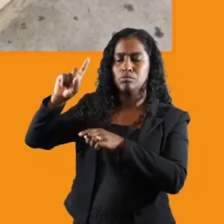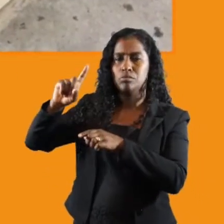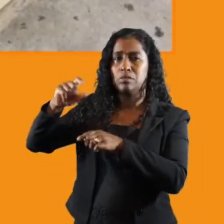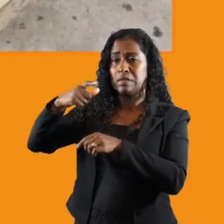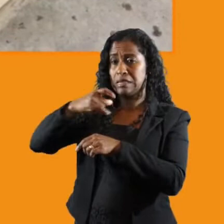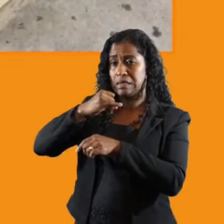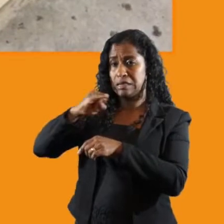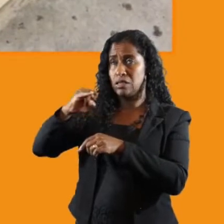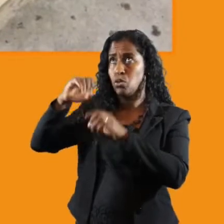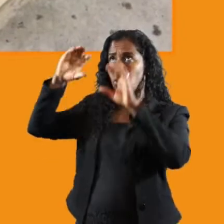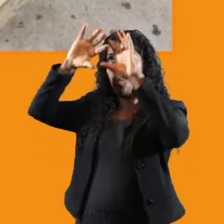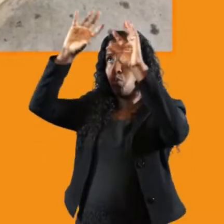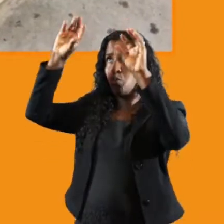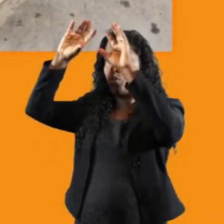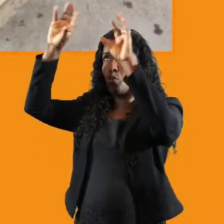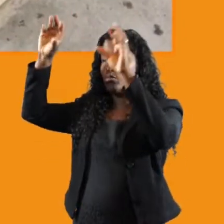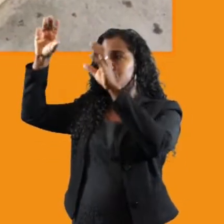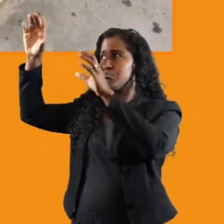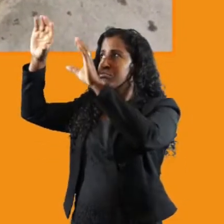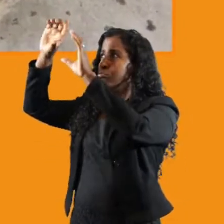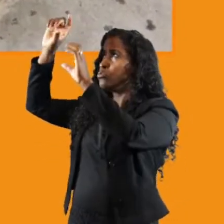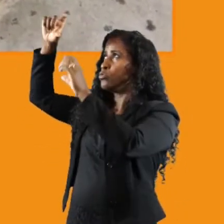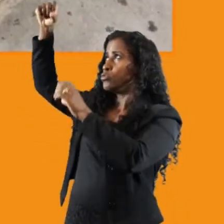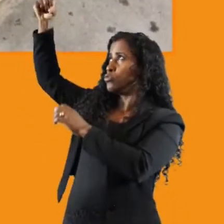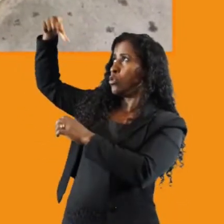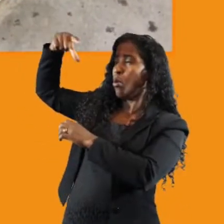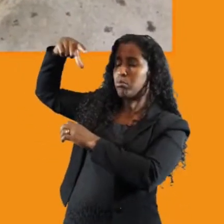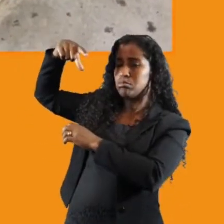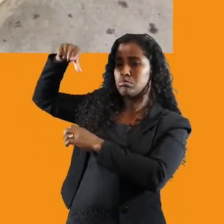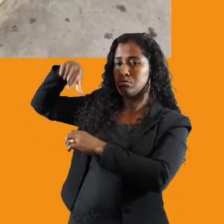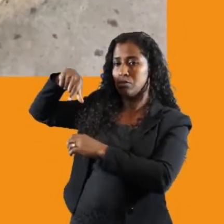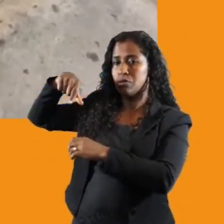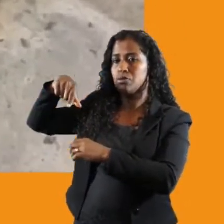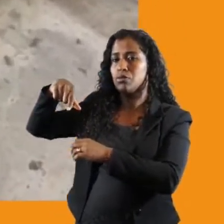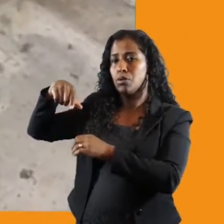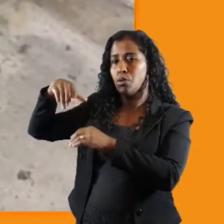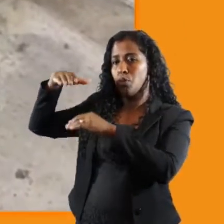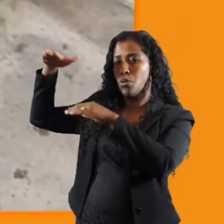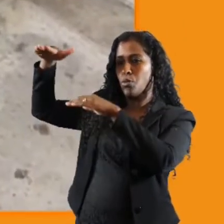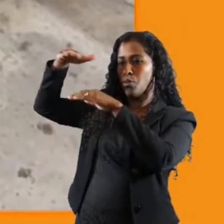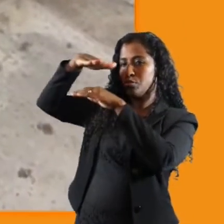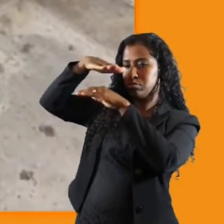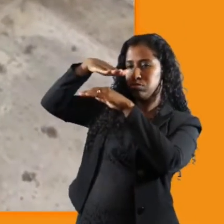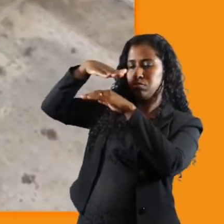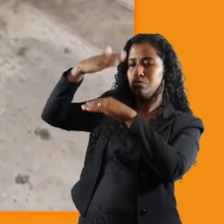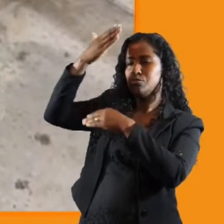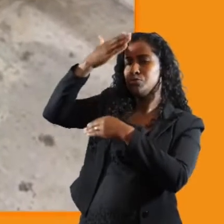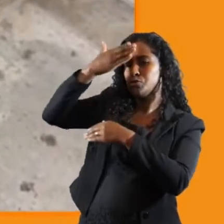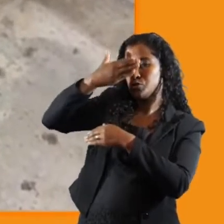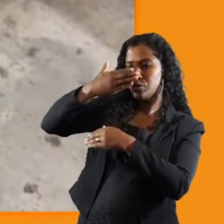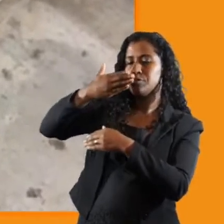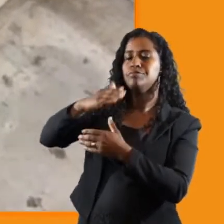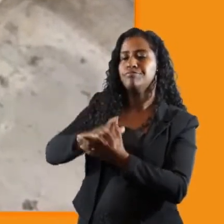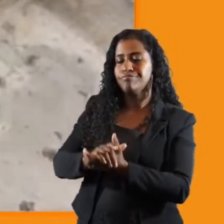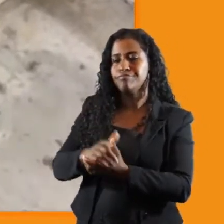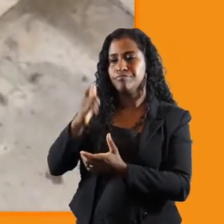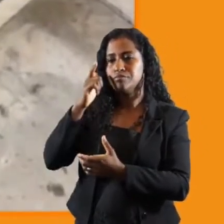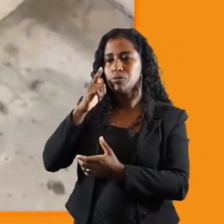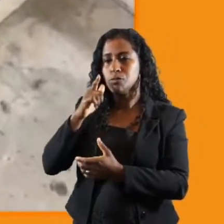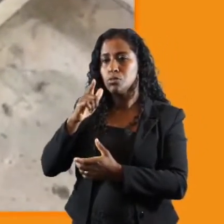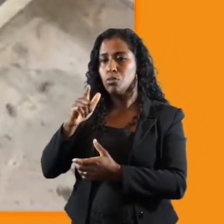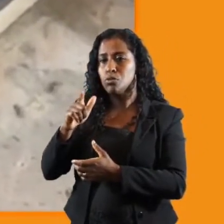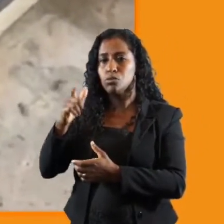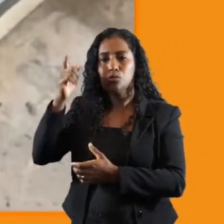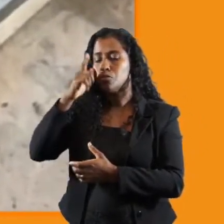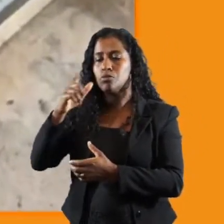Sol e o módulo, ela vai ficar na sombra, certo? E se ela fica na sombra, os módulos eles não vão gerar